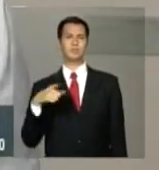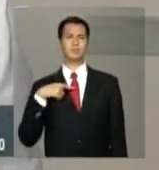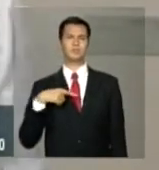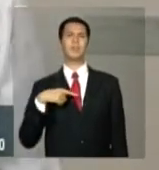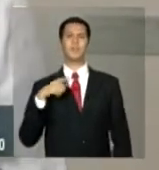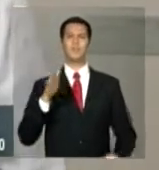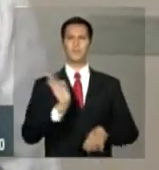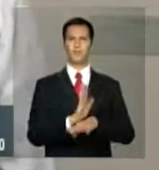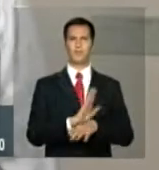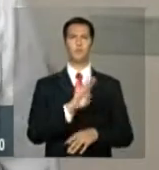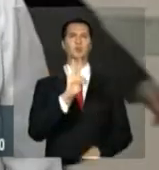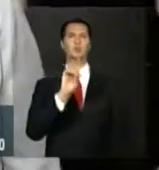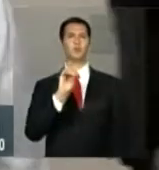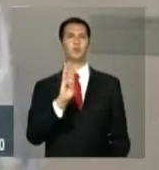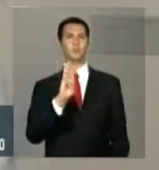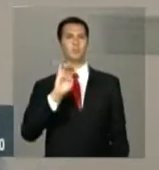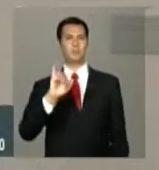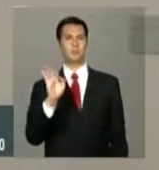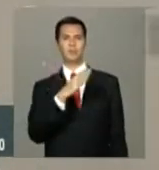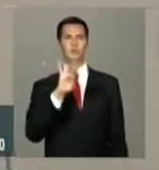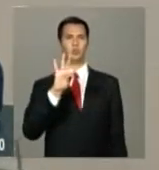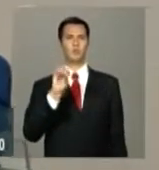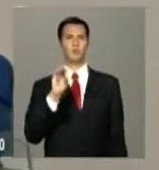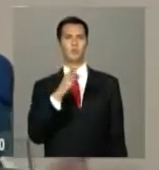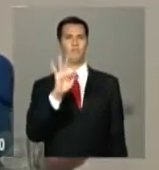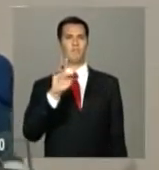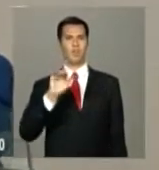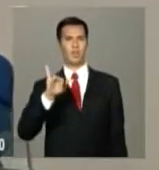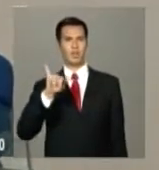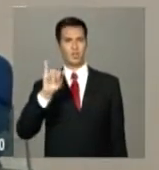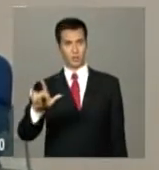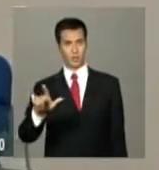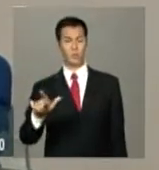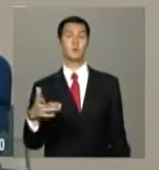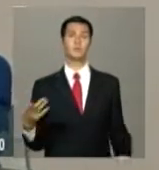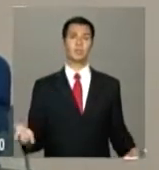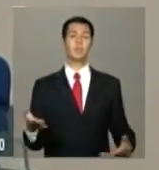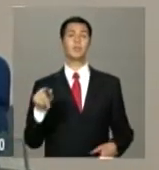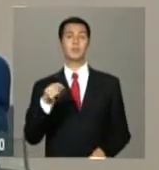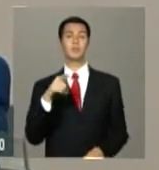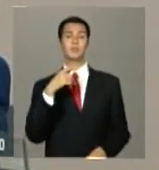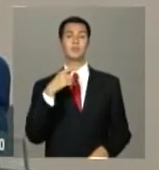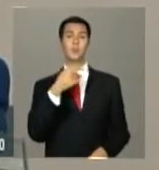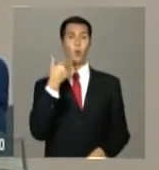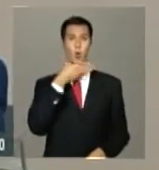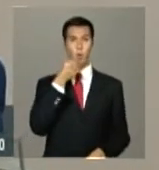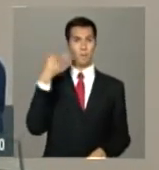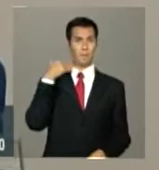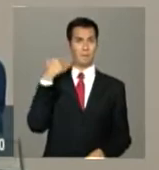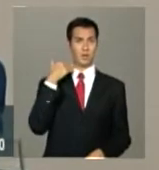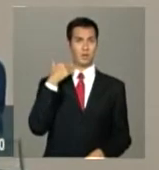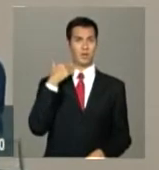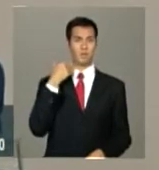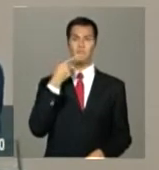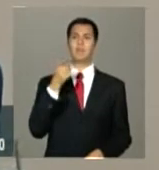Fail, não sei se você se lembra, o banqueiro que recebe o dinheiro e fala, e para quem que eu empresto, hein?